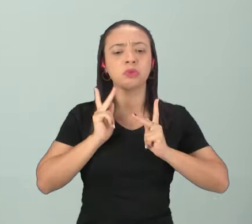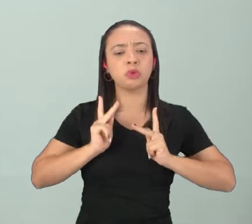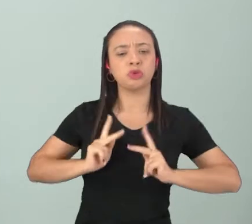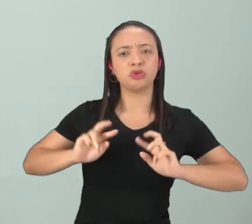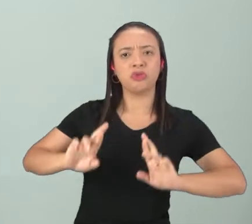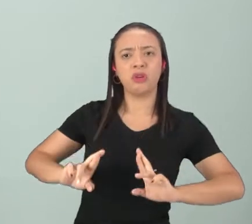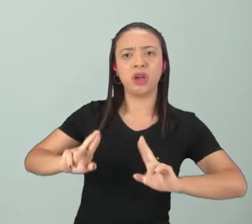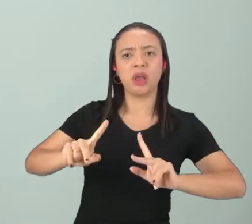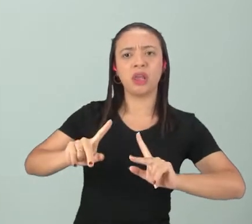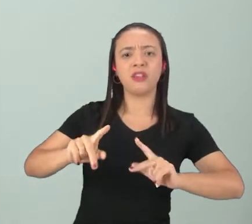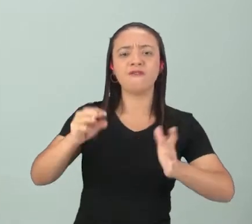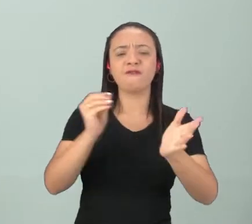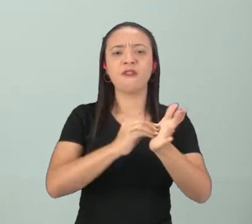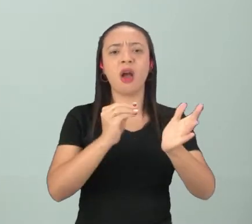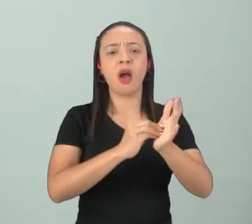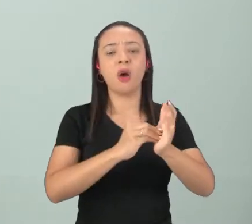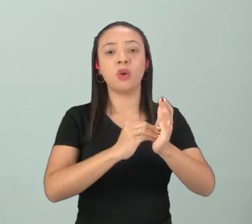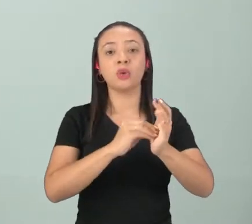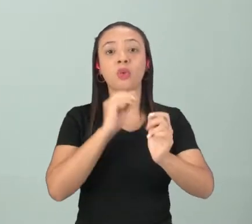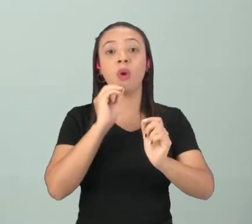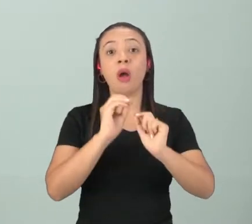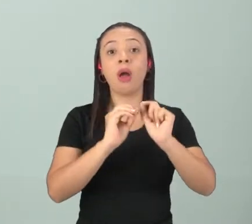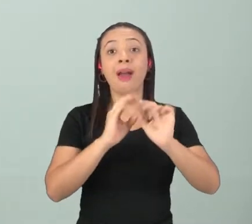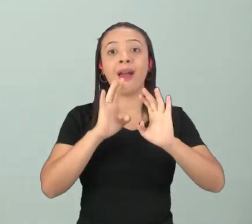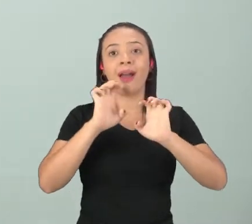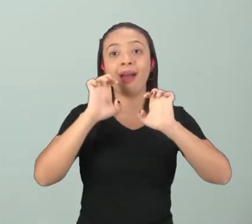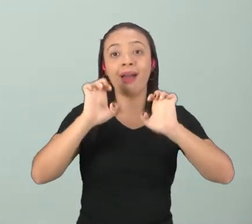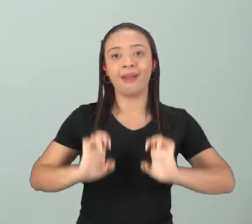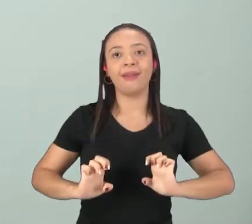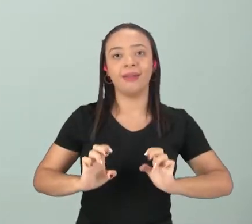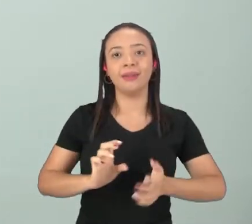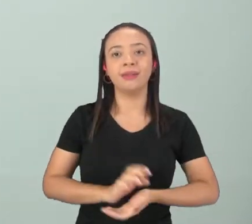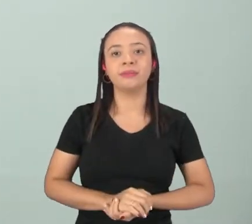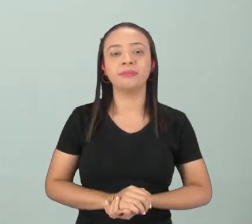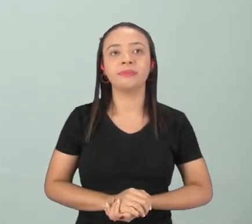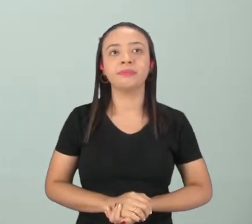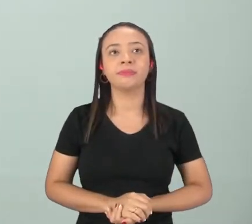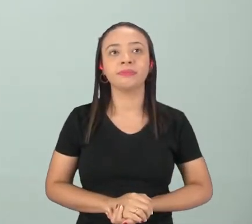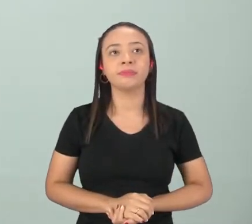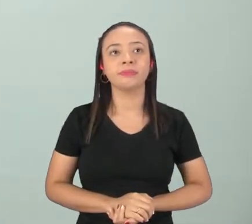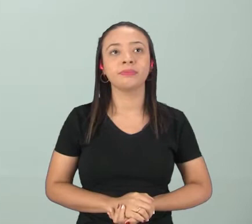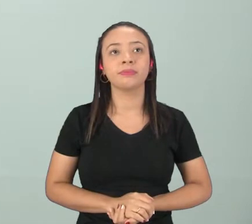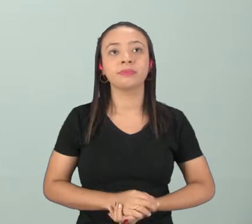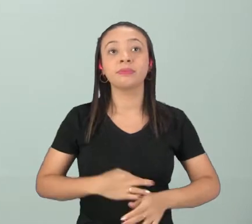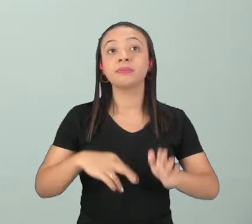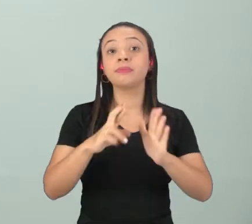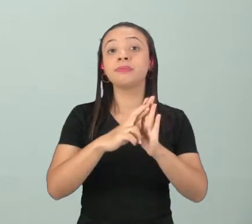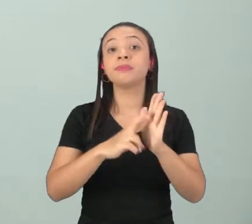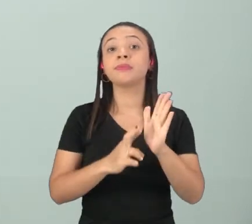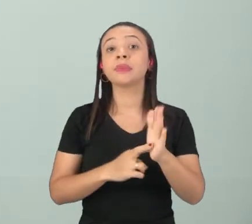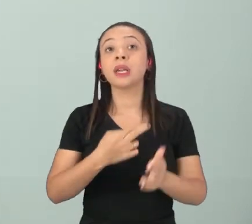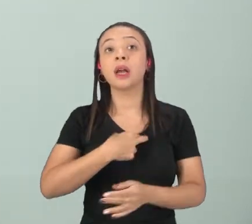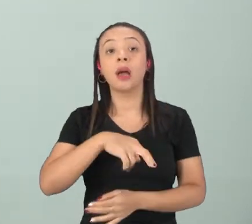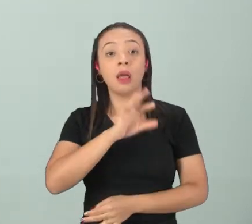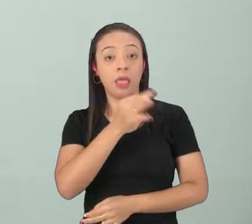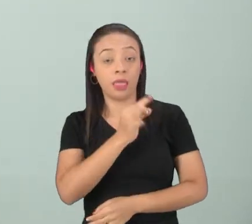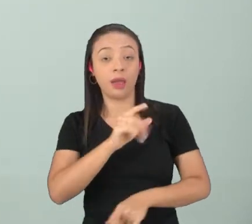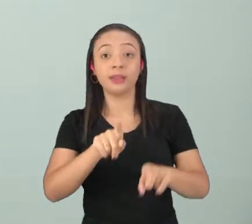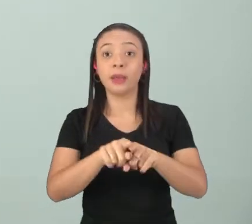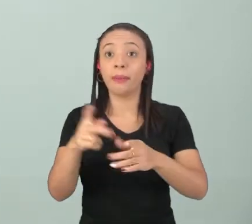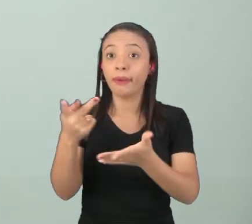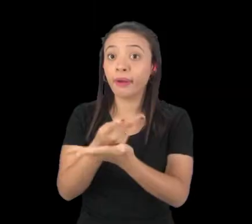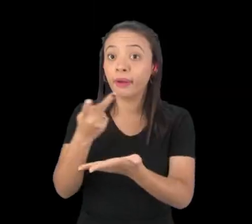são antiéticas. Então é necessária essa vinculação. Vamos lá? Fundamentos religiosos corretos